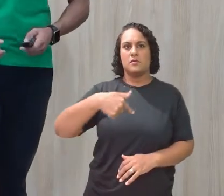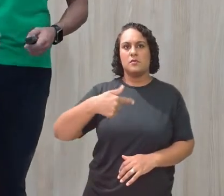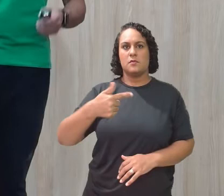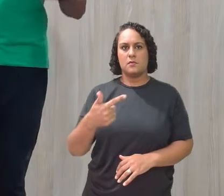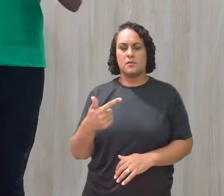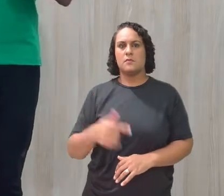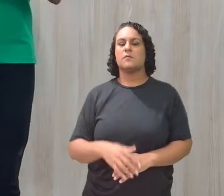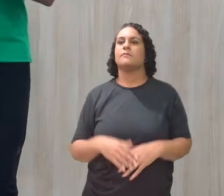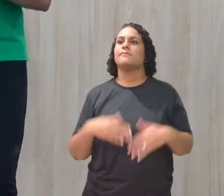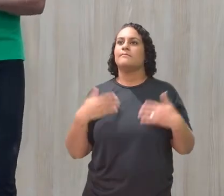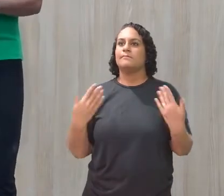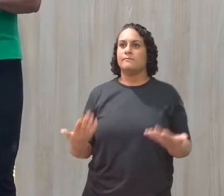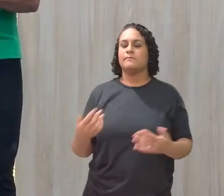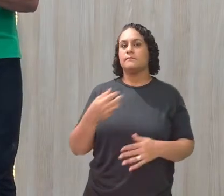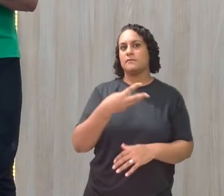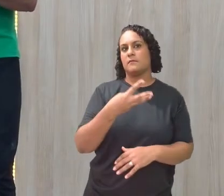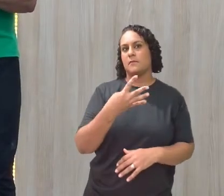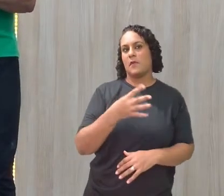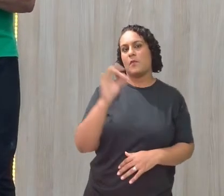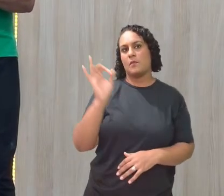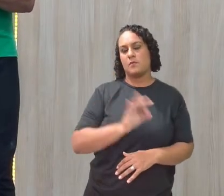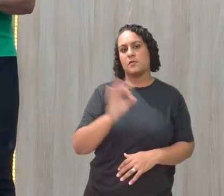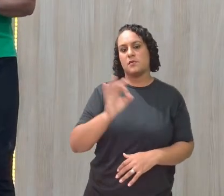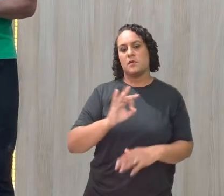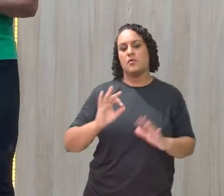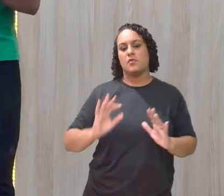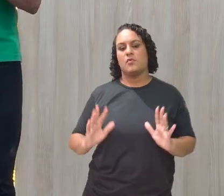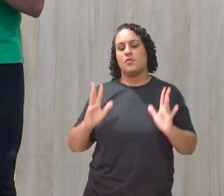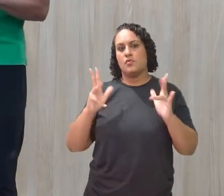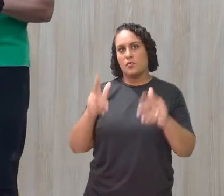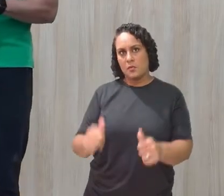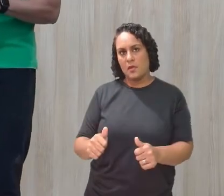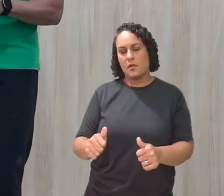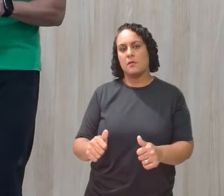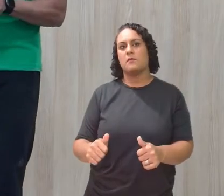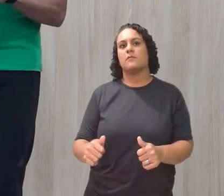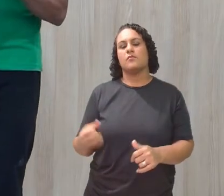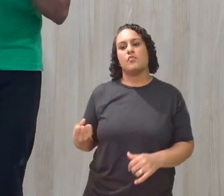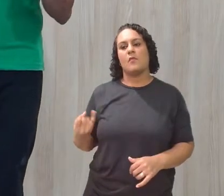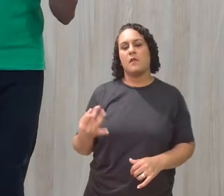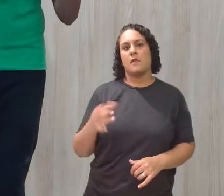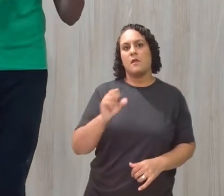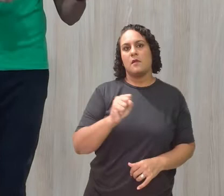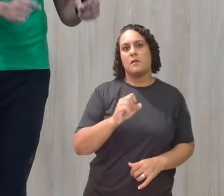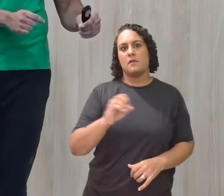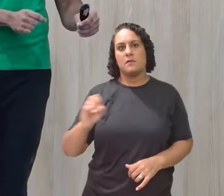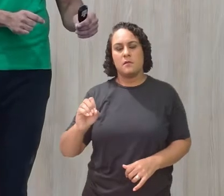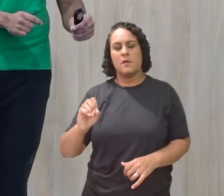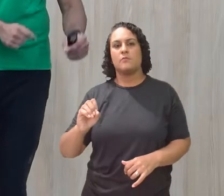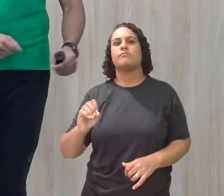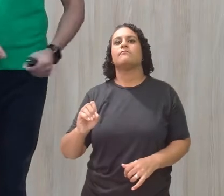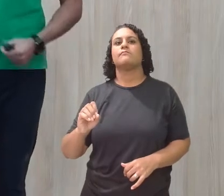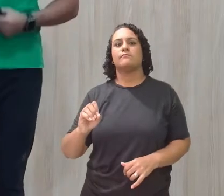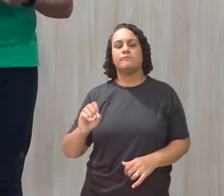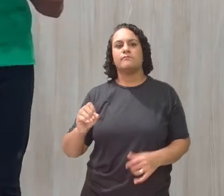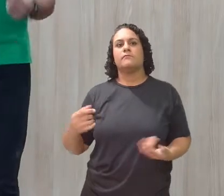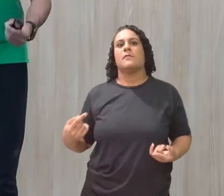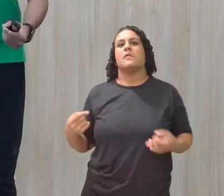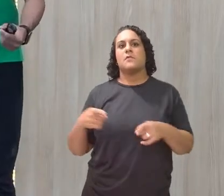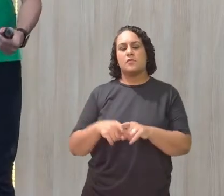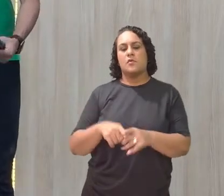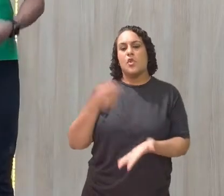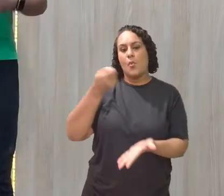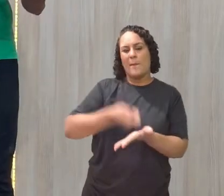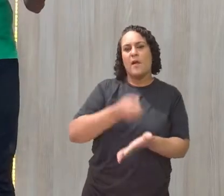272. Então, 34%, certo, da quantidade de sócios, que são os 800, estão em